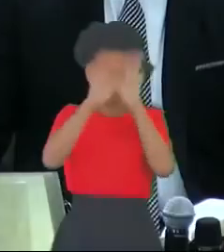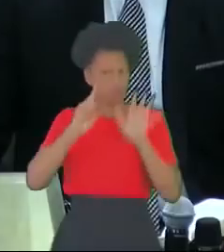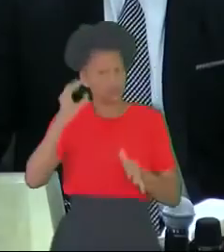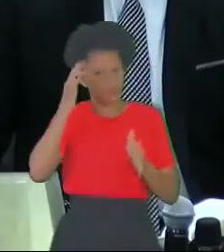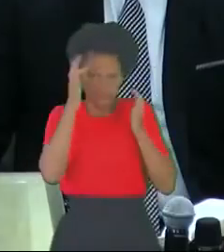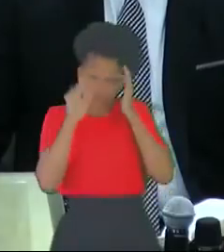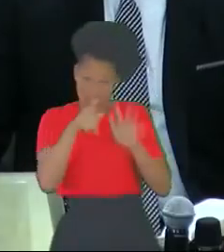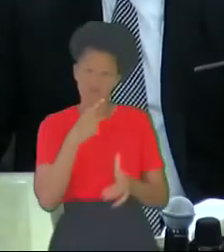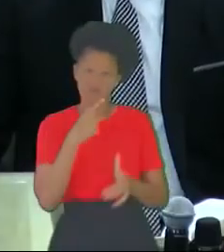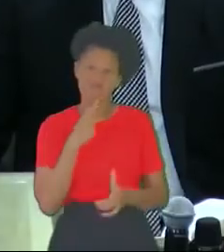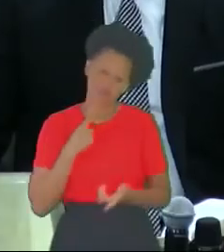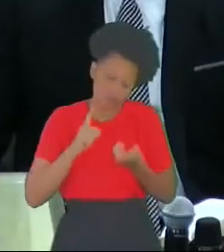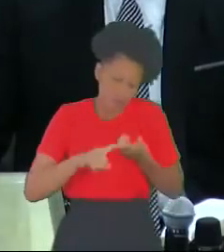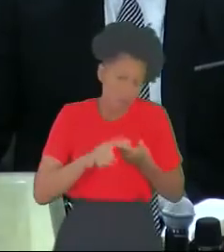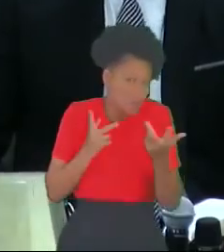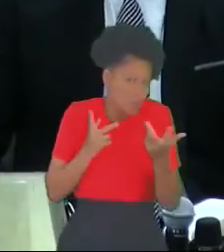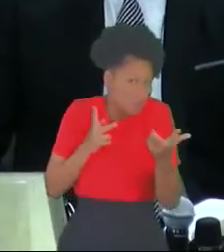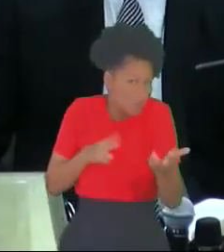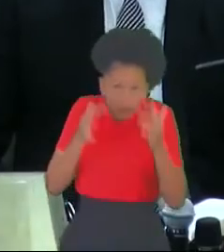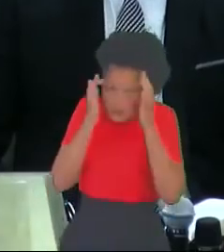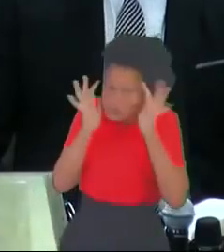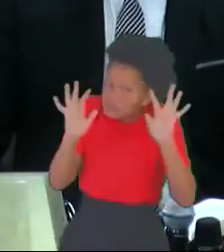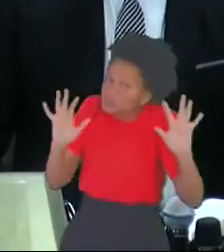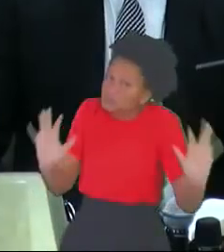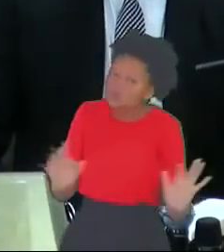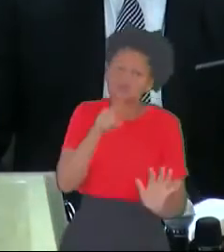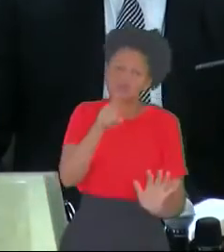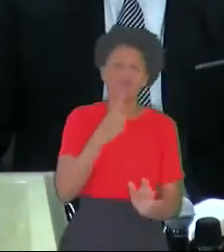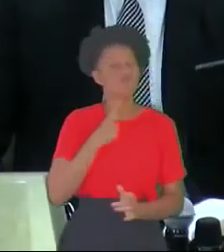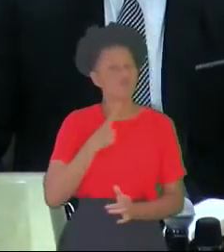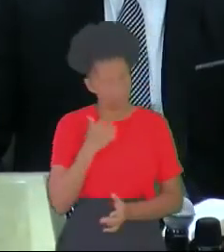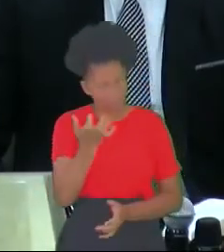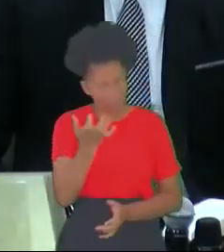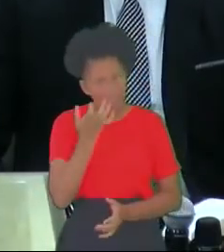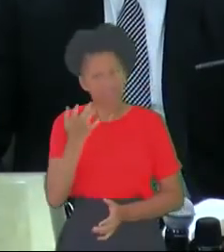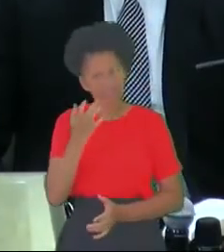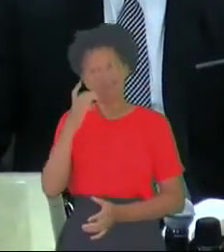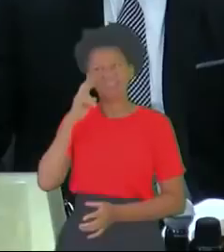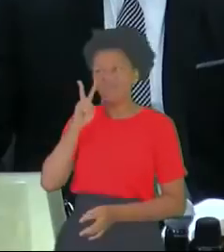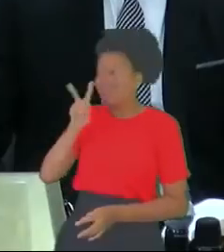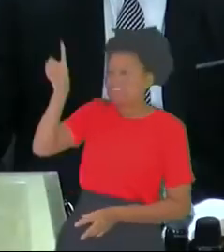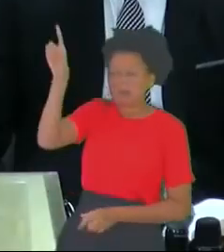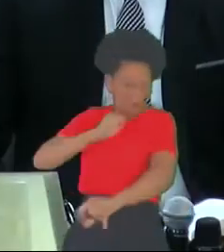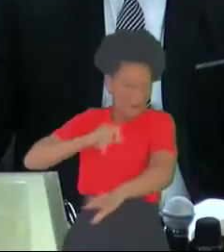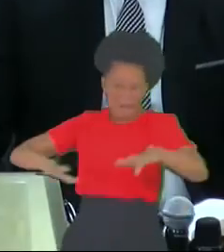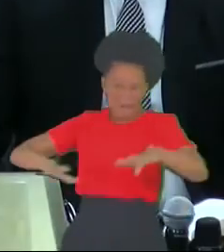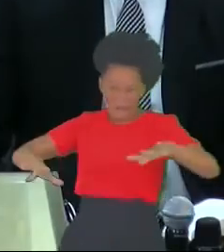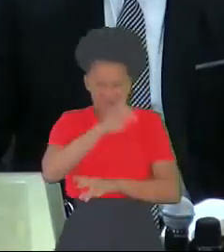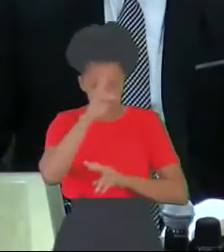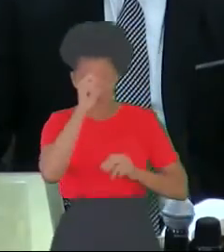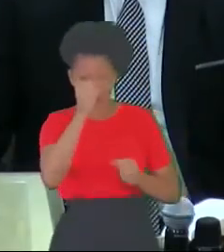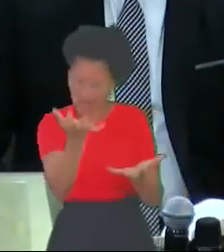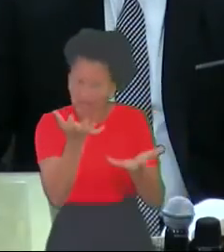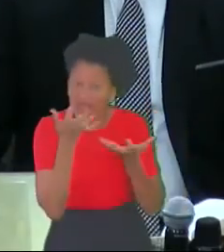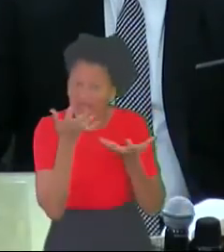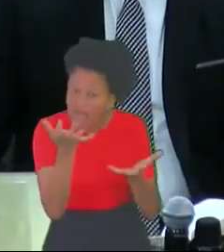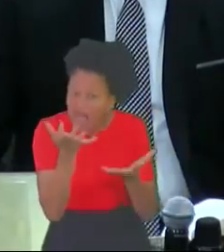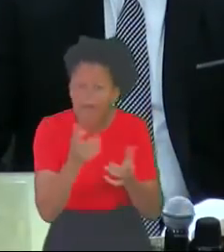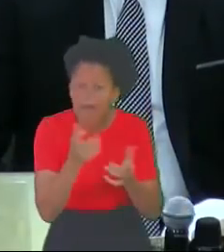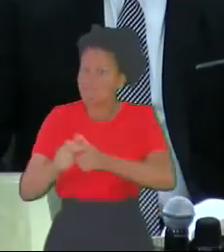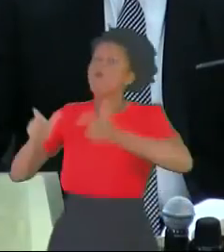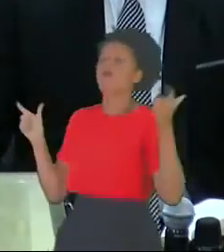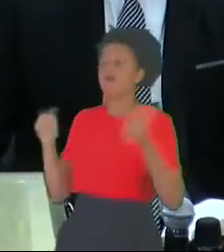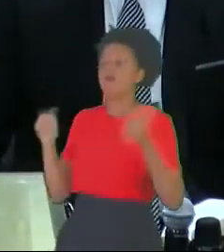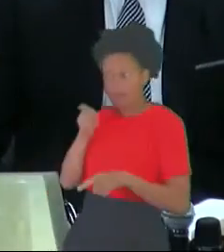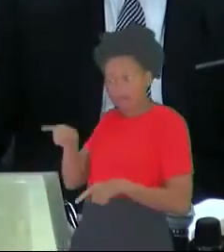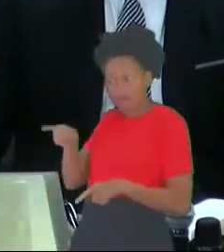desejo. Glória a Deus. Não sei se vocês têm essa vontade, mas eu creio que muitos crentes têm esse desejo, têm essa vontade de ver